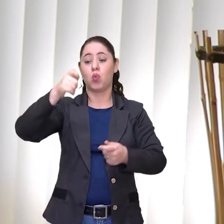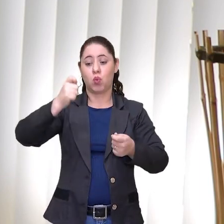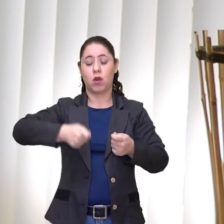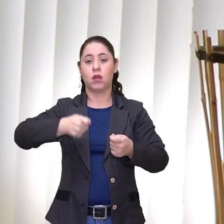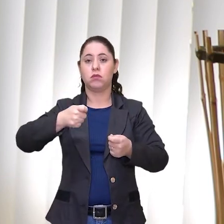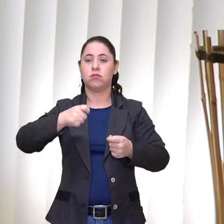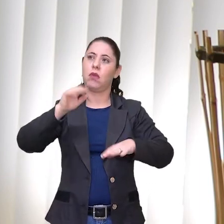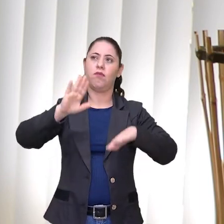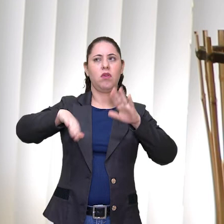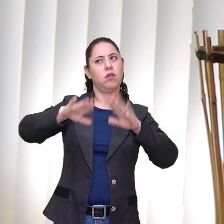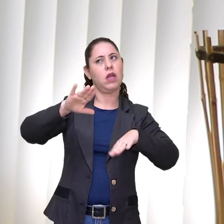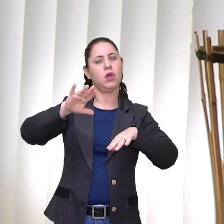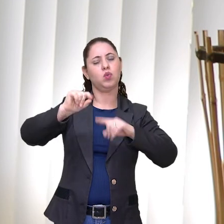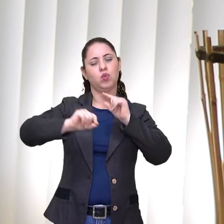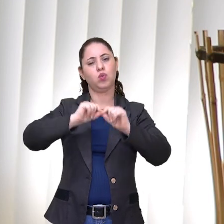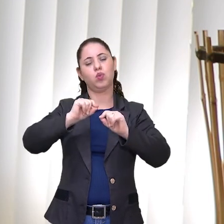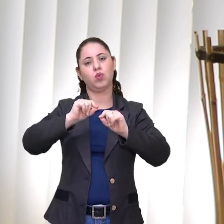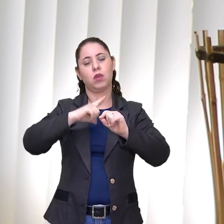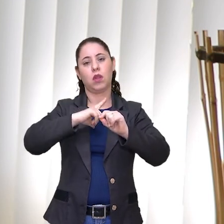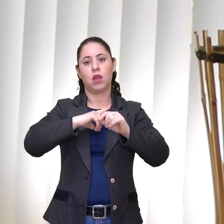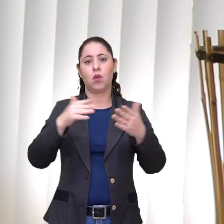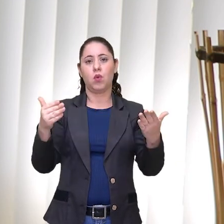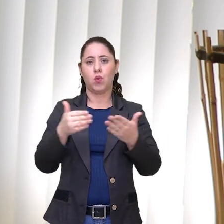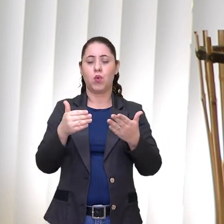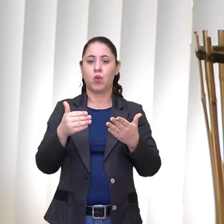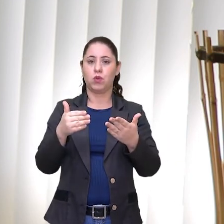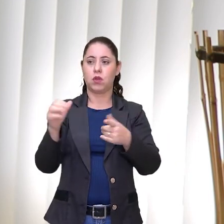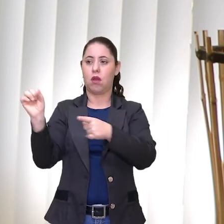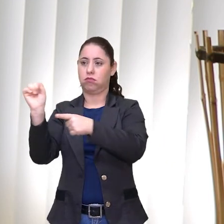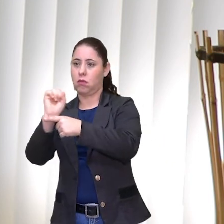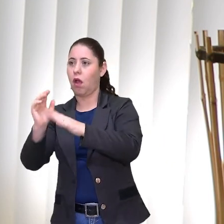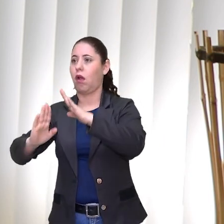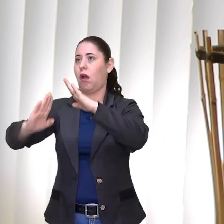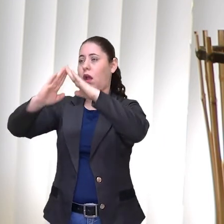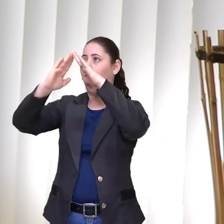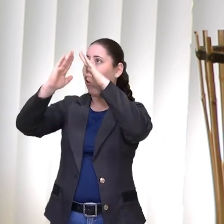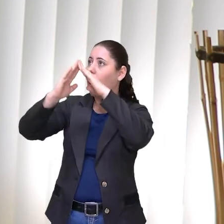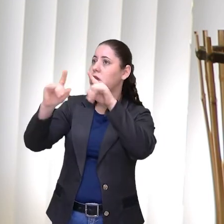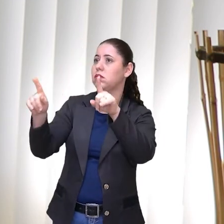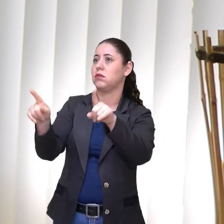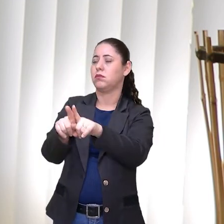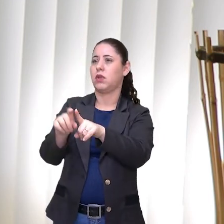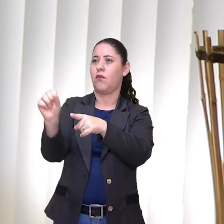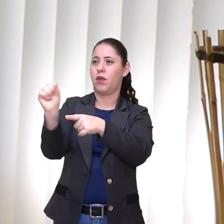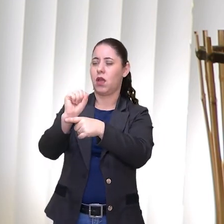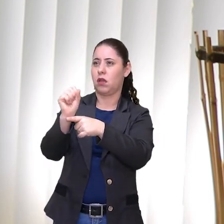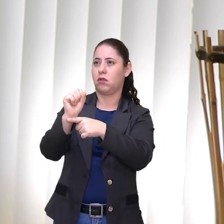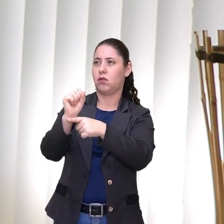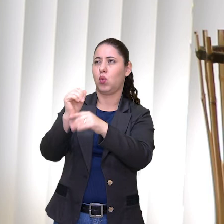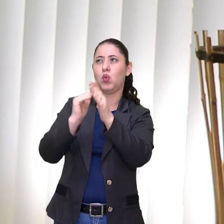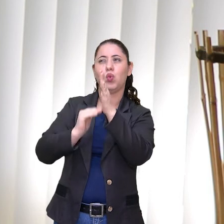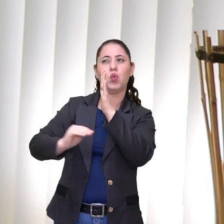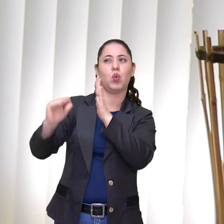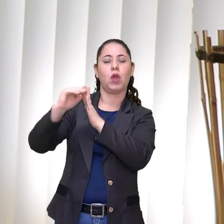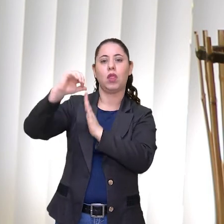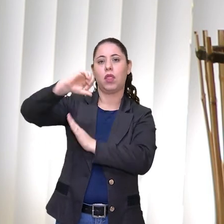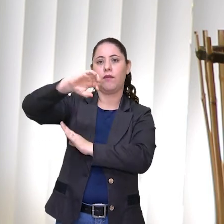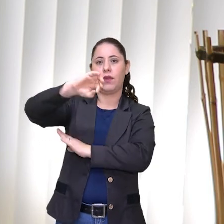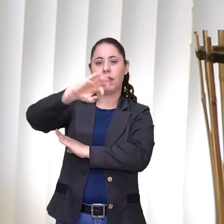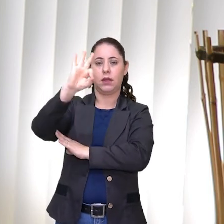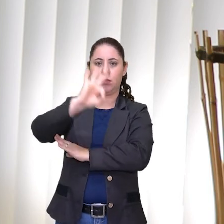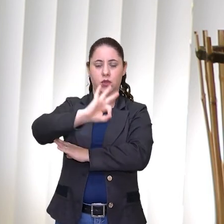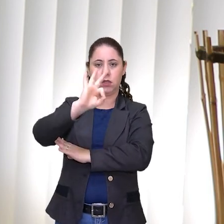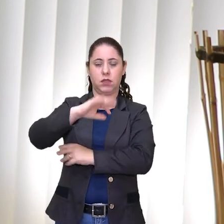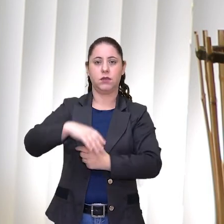leilões. Isso varia muito, como eu disse, na situação que se encontram os bens. Nos veículos apreendidos, esse número sobe